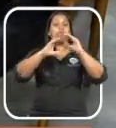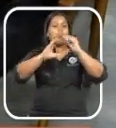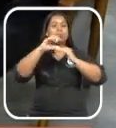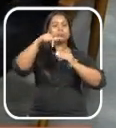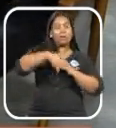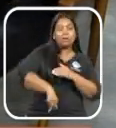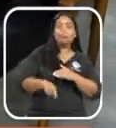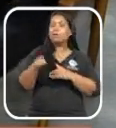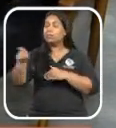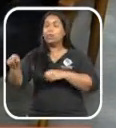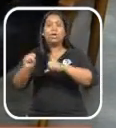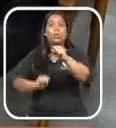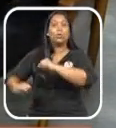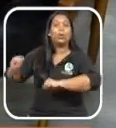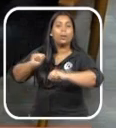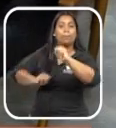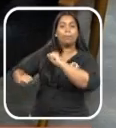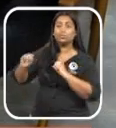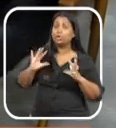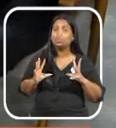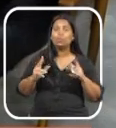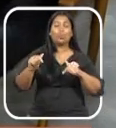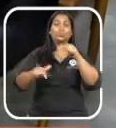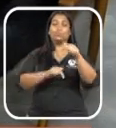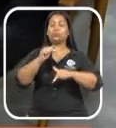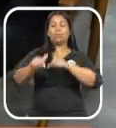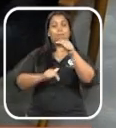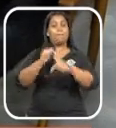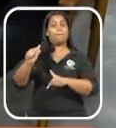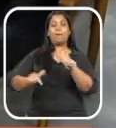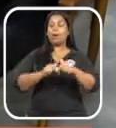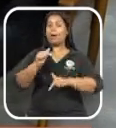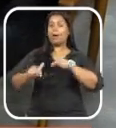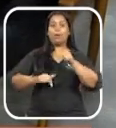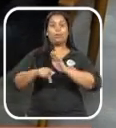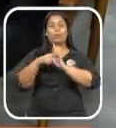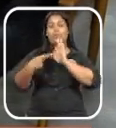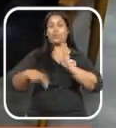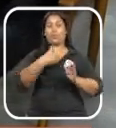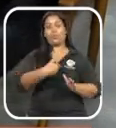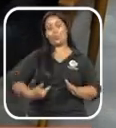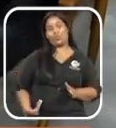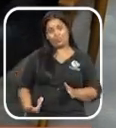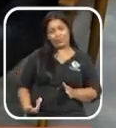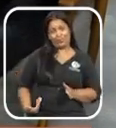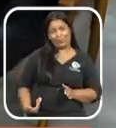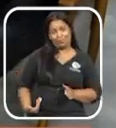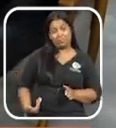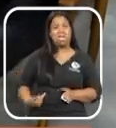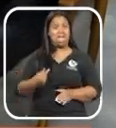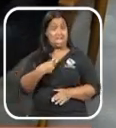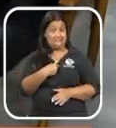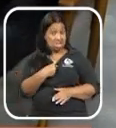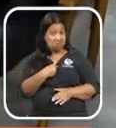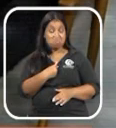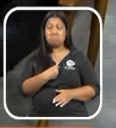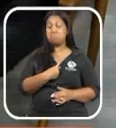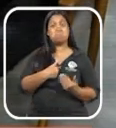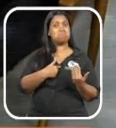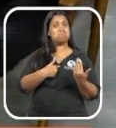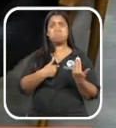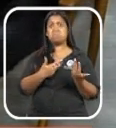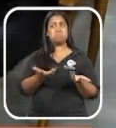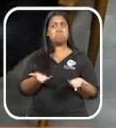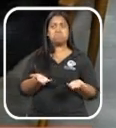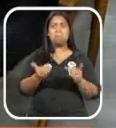estão prestando um serviço público. Então, eu não me conformo com isso, como é que a gente olha, é um ser humano e a gente despreza,